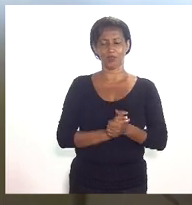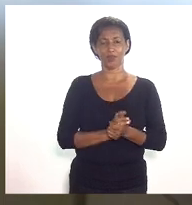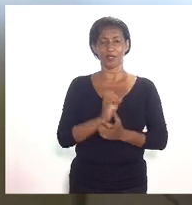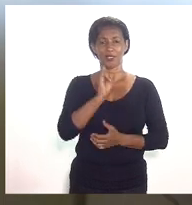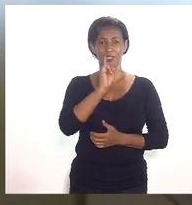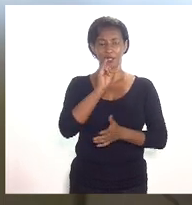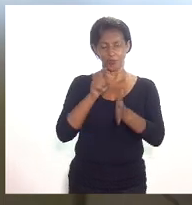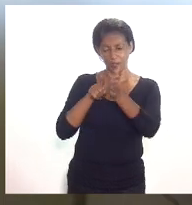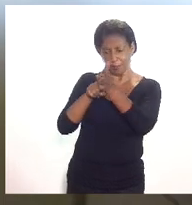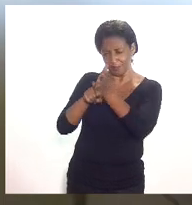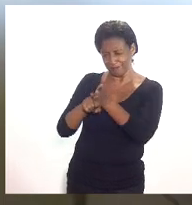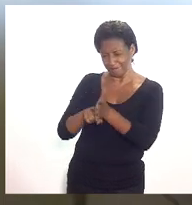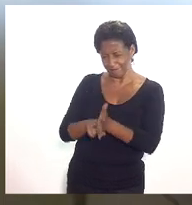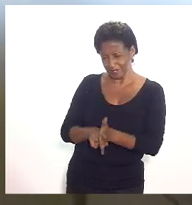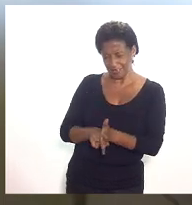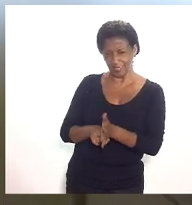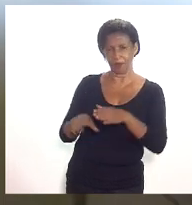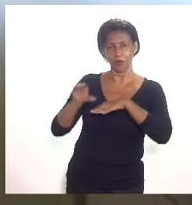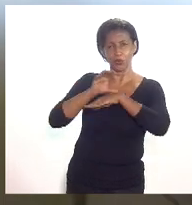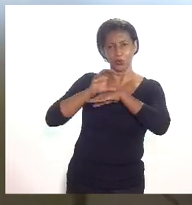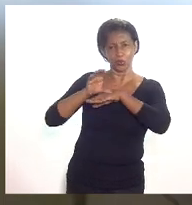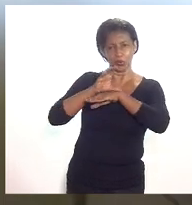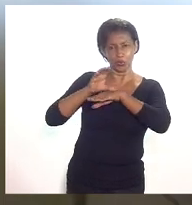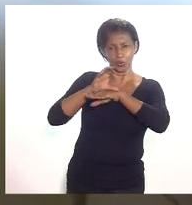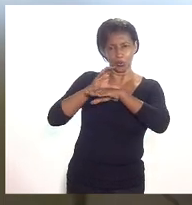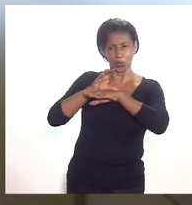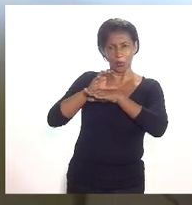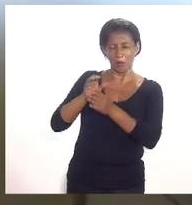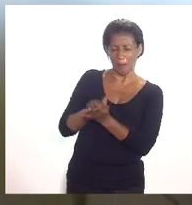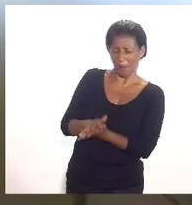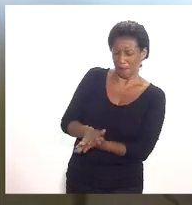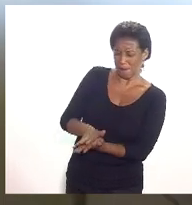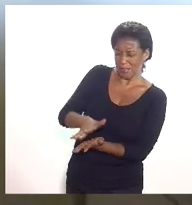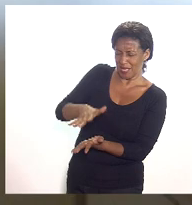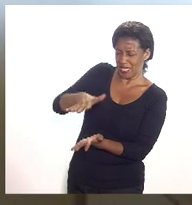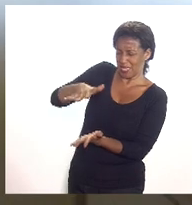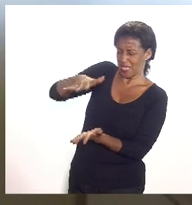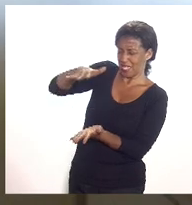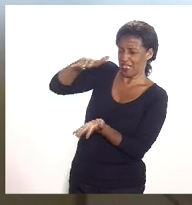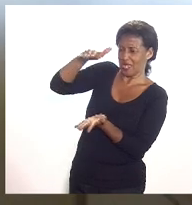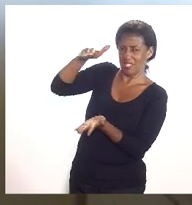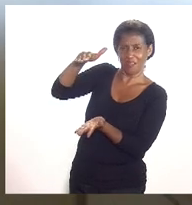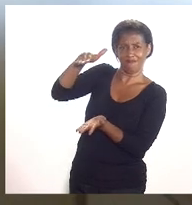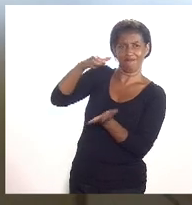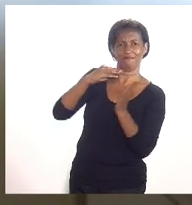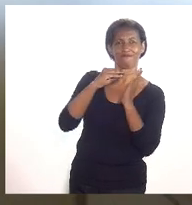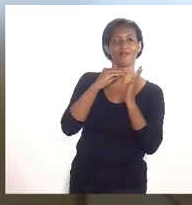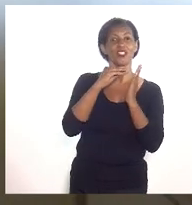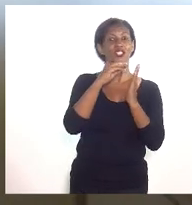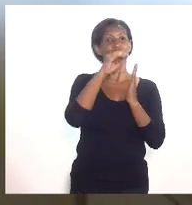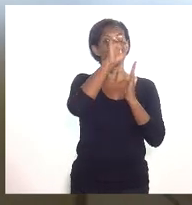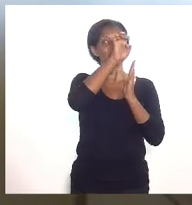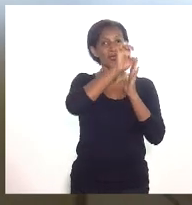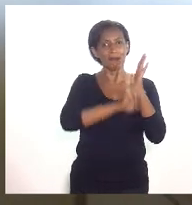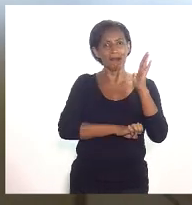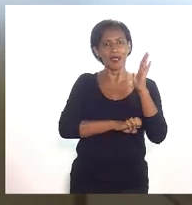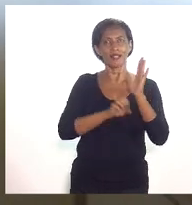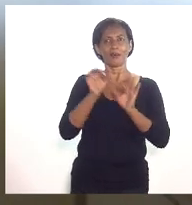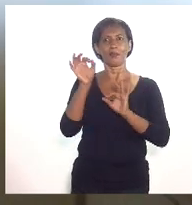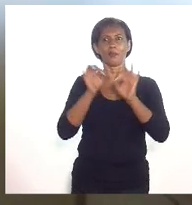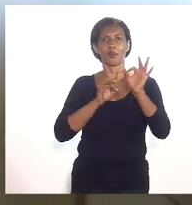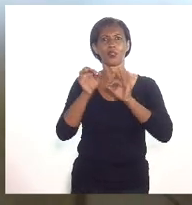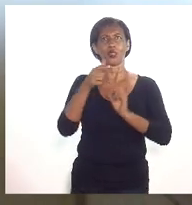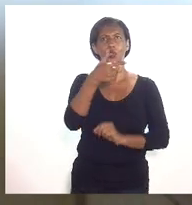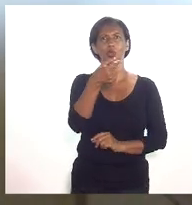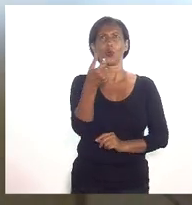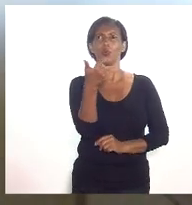constitucionalidade, seria rápido. Mas, quando vem com uma pilha de emendas e um projeto de 2011, 2012, que já